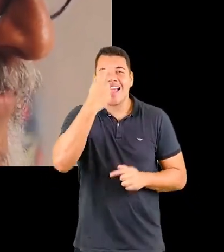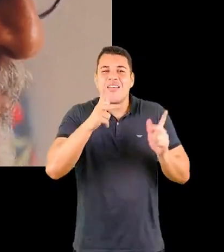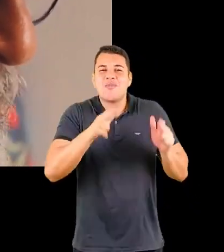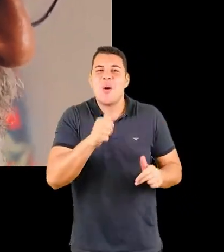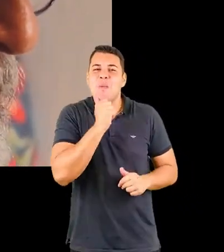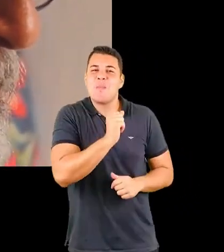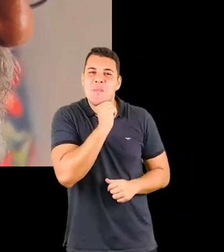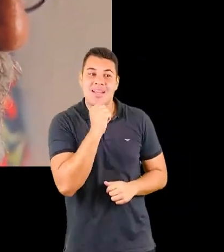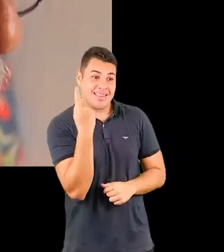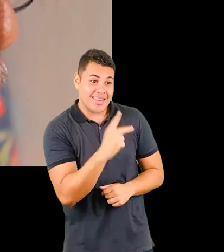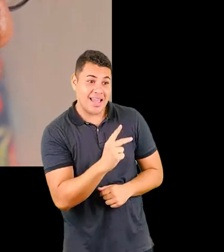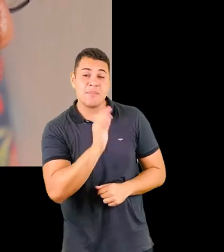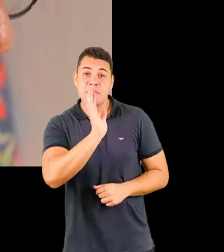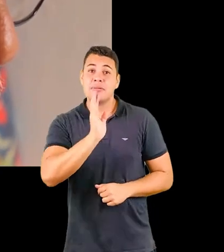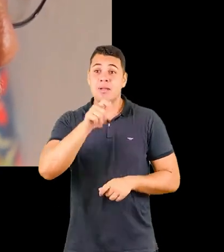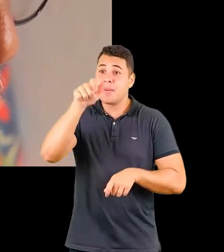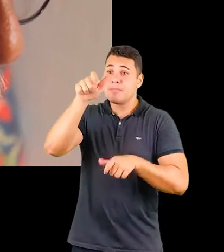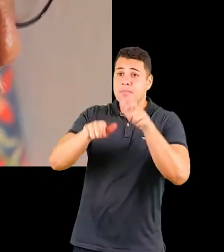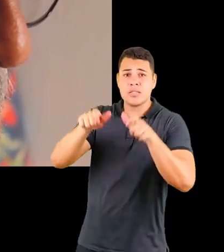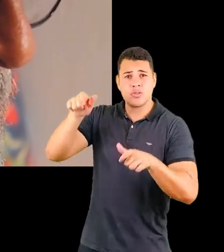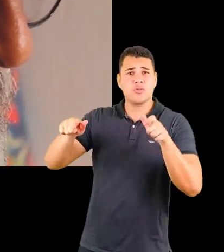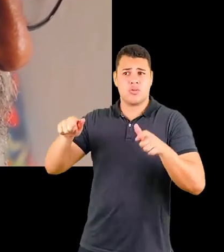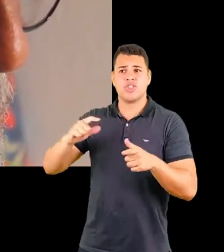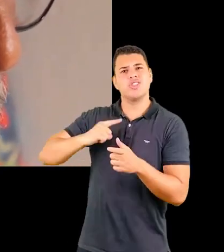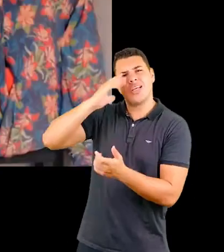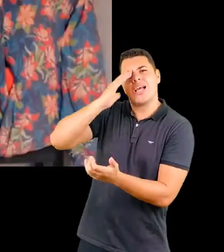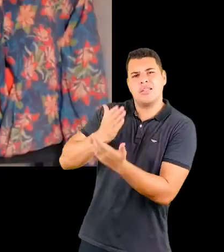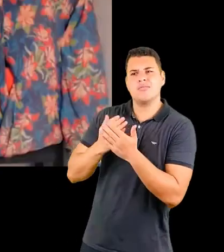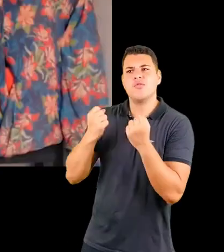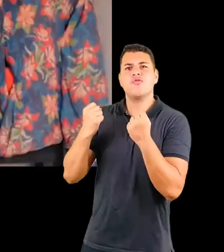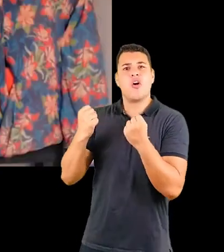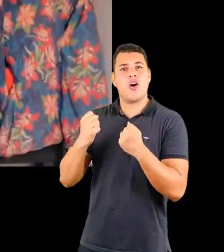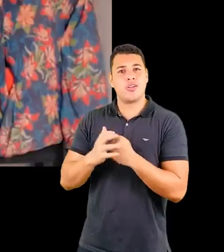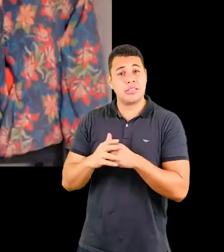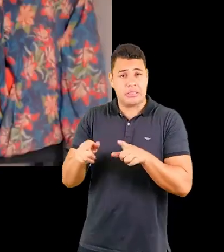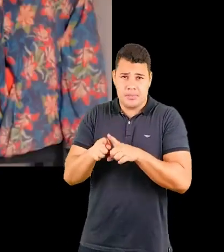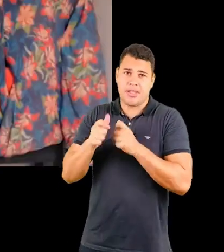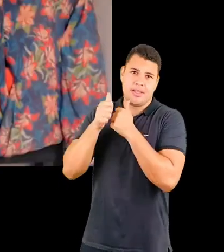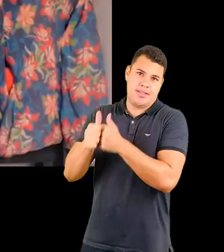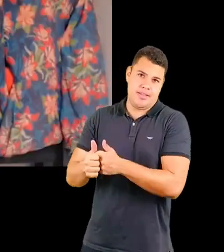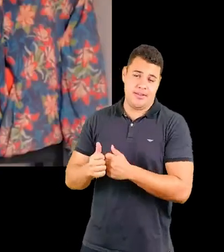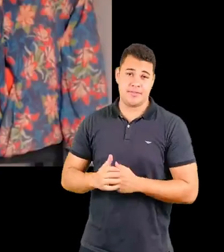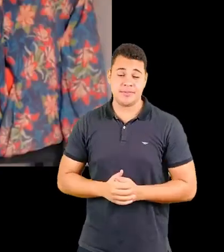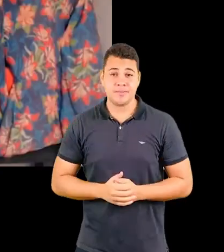Mas a gente vê o pessoal que aqui, como é que se diz?